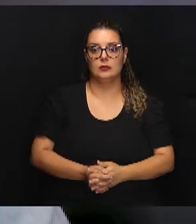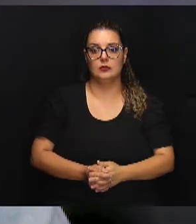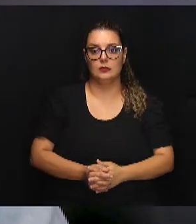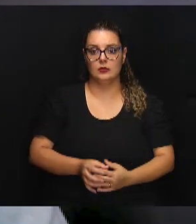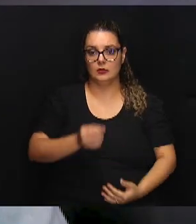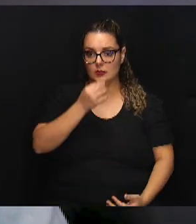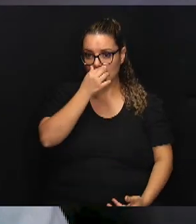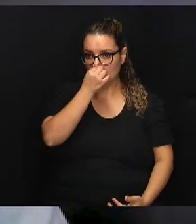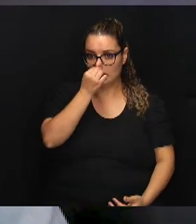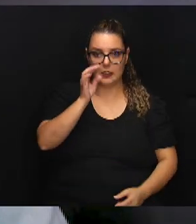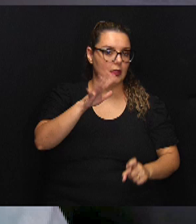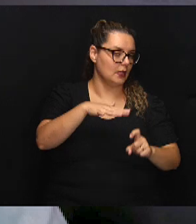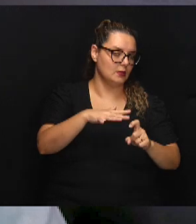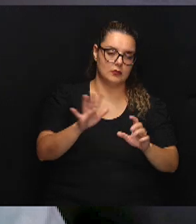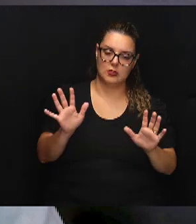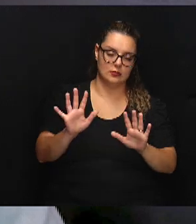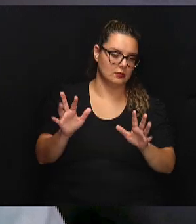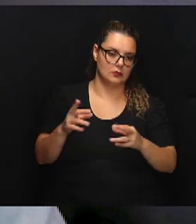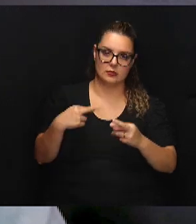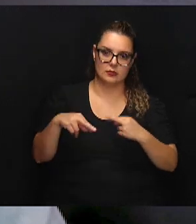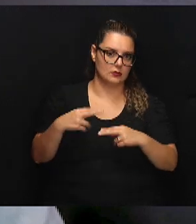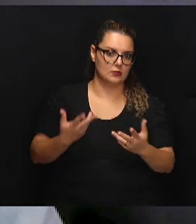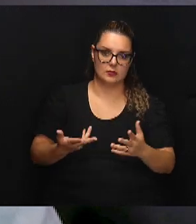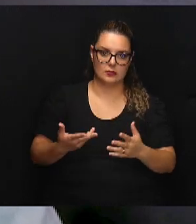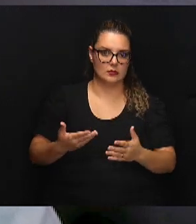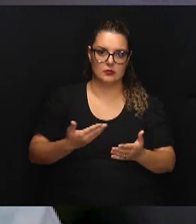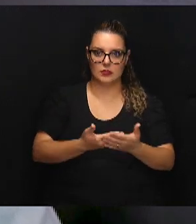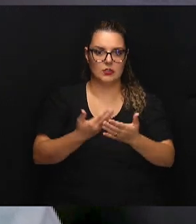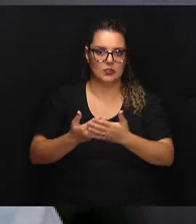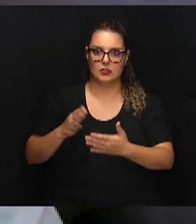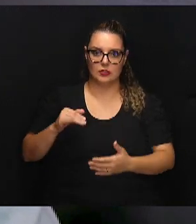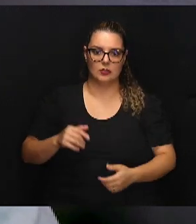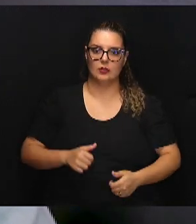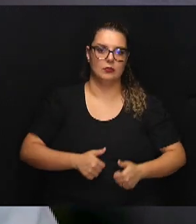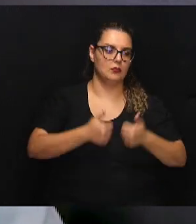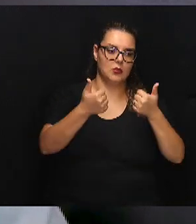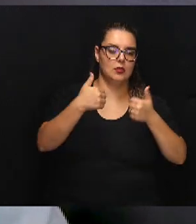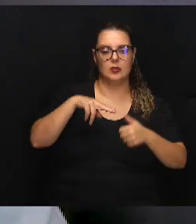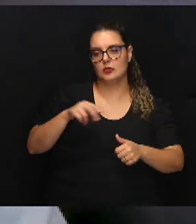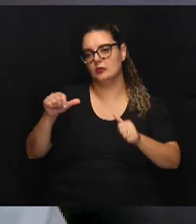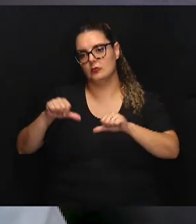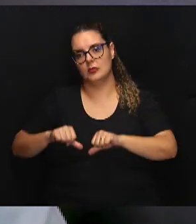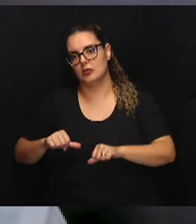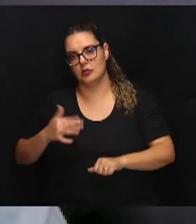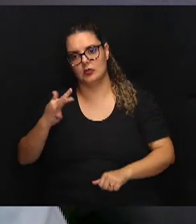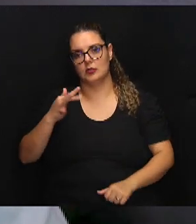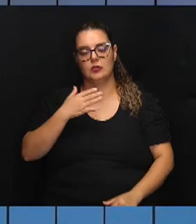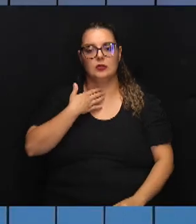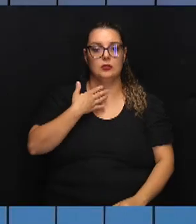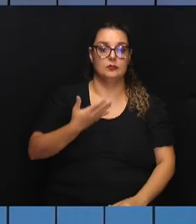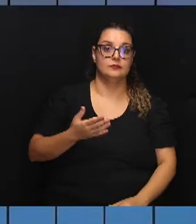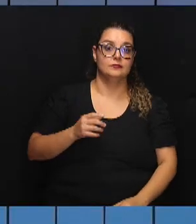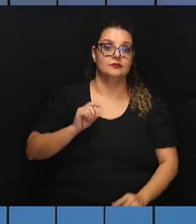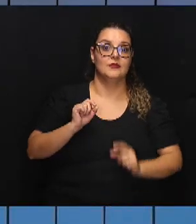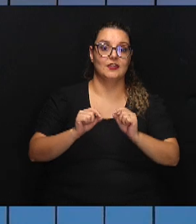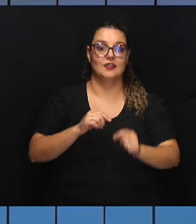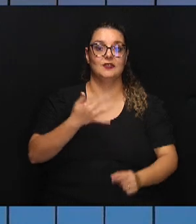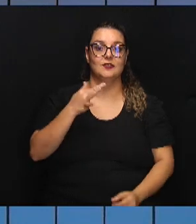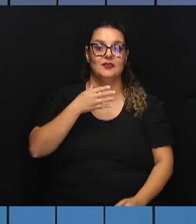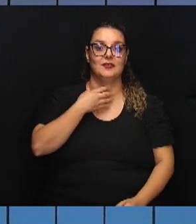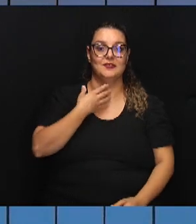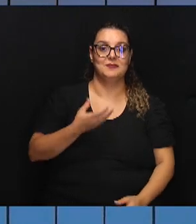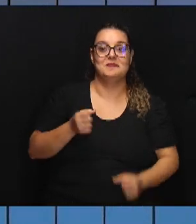Não, é mito. Não tem nenhum substrato científico para dizer que isso piora ou melhora a dor de garganta. Então, quem tiver aí com dor de garganta